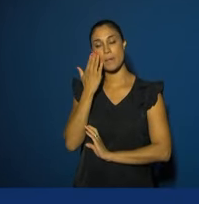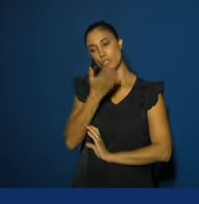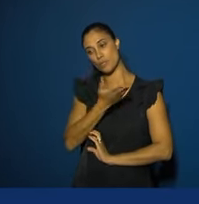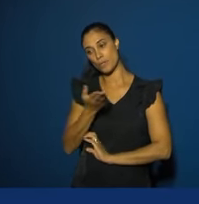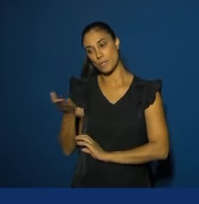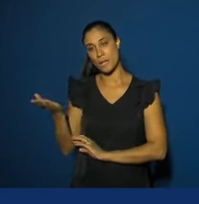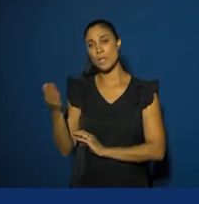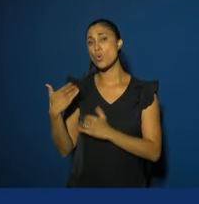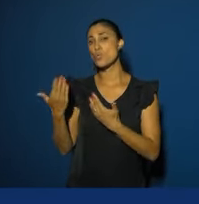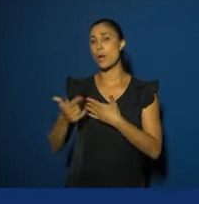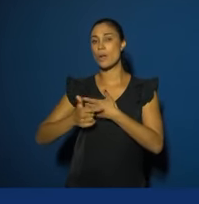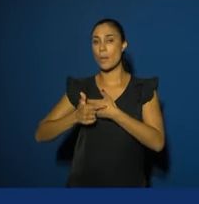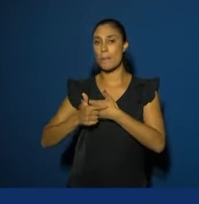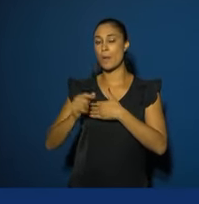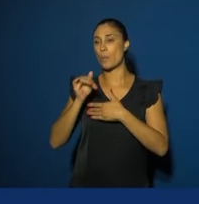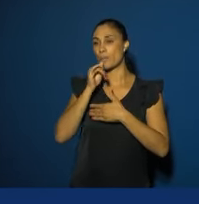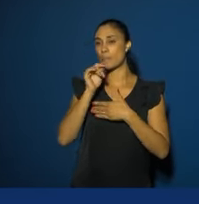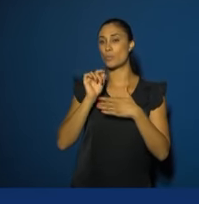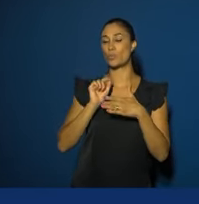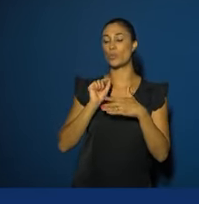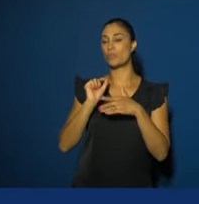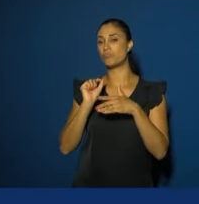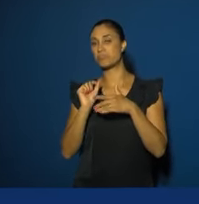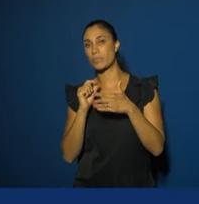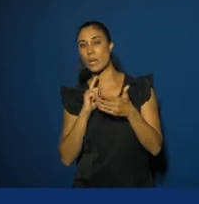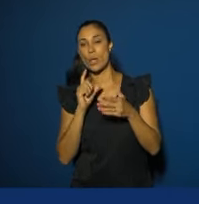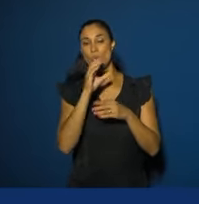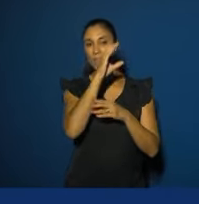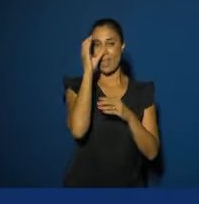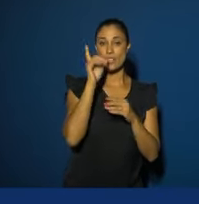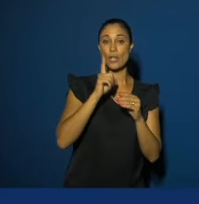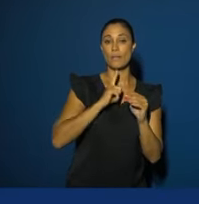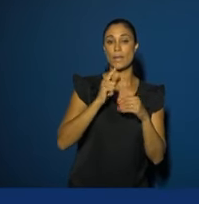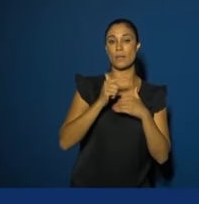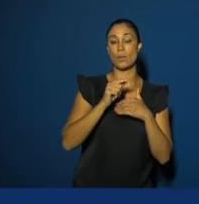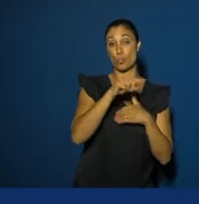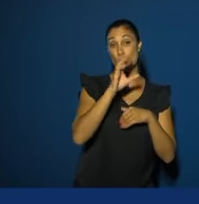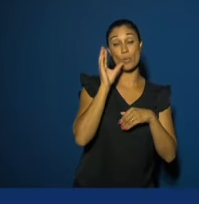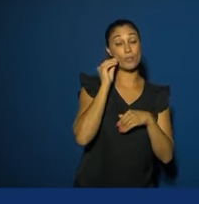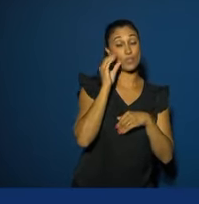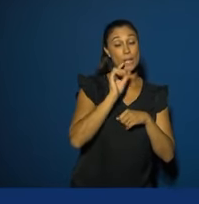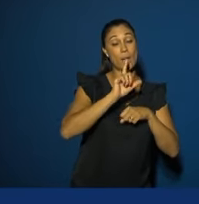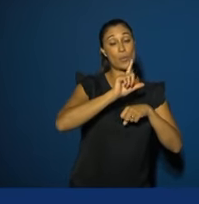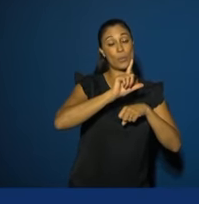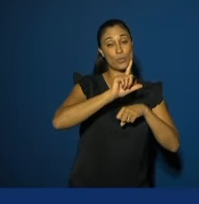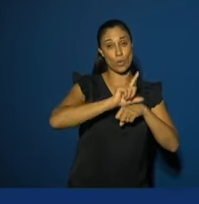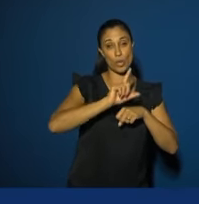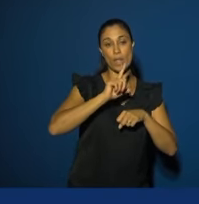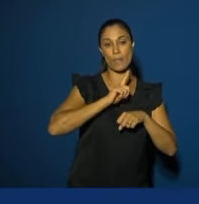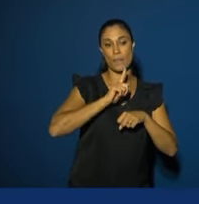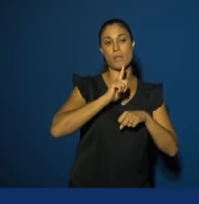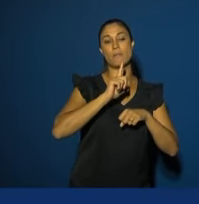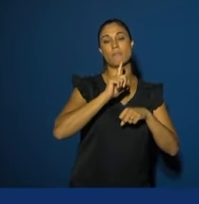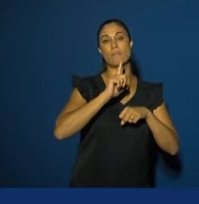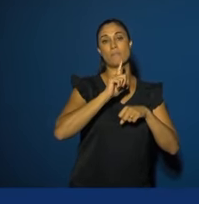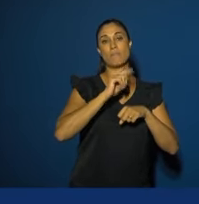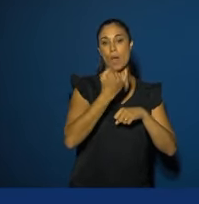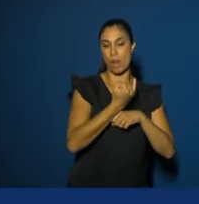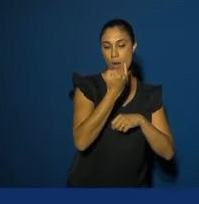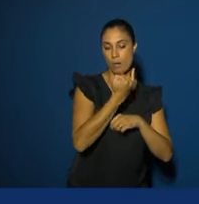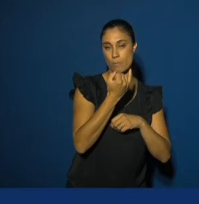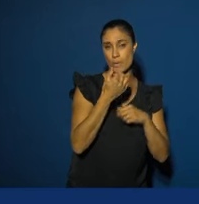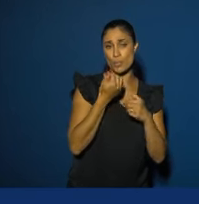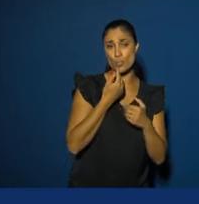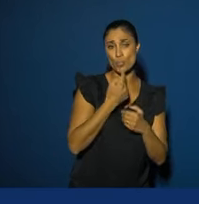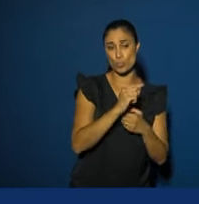Exatamente esse papel do da multicanalidade né os shoppings eles têm um papel essencial nesse processo que evoluiu muito né a crise ao longo dos